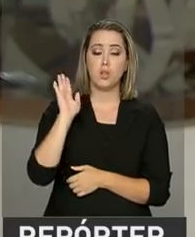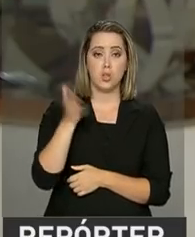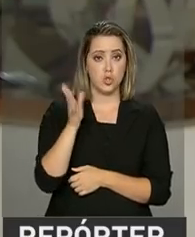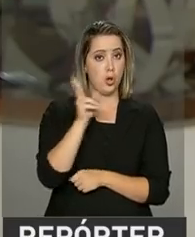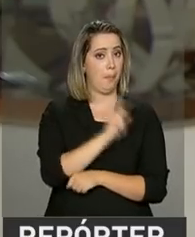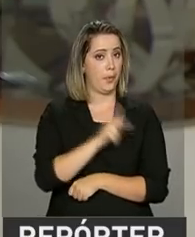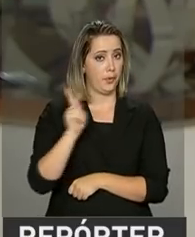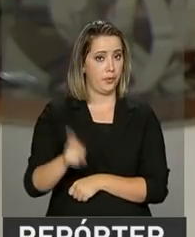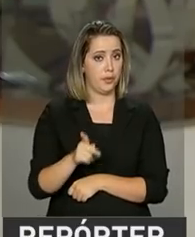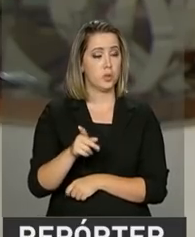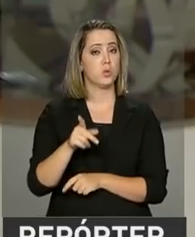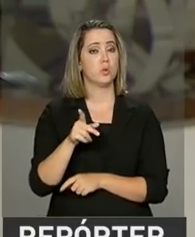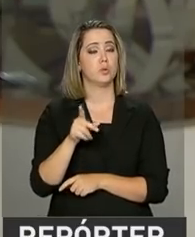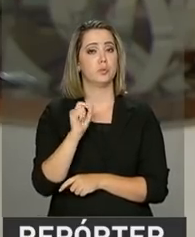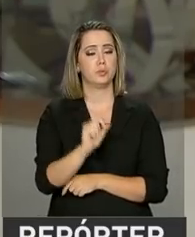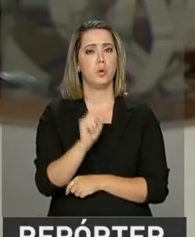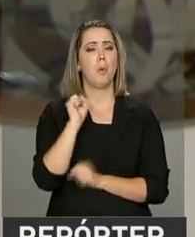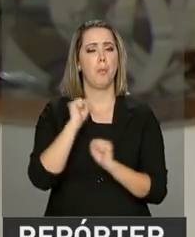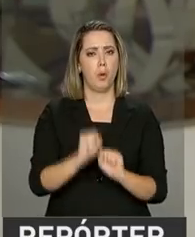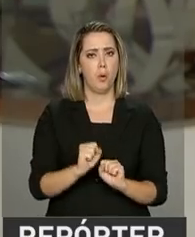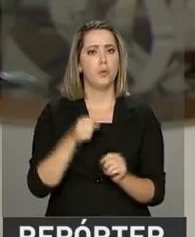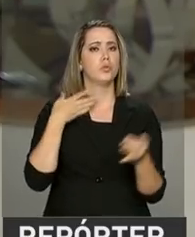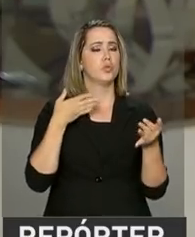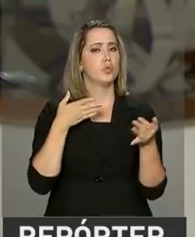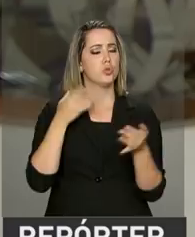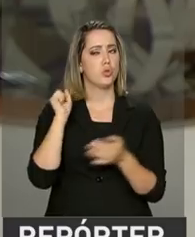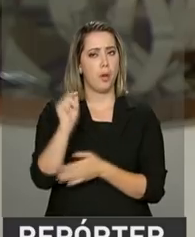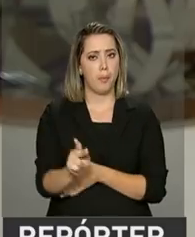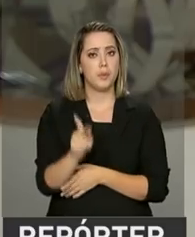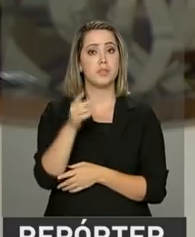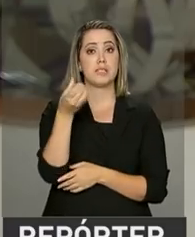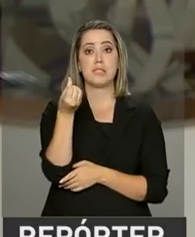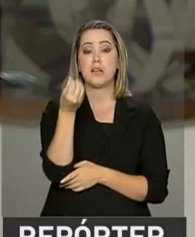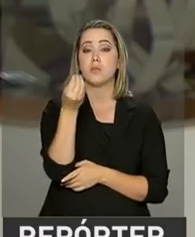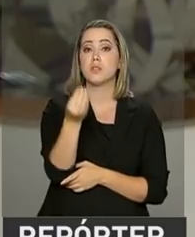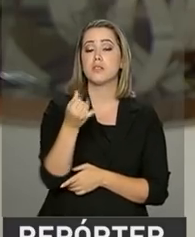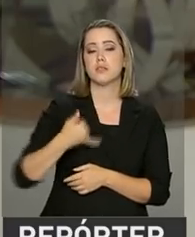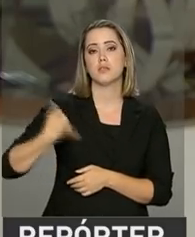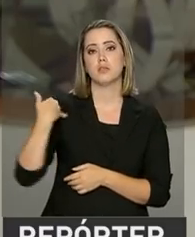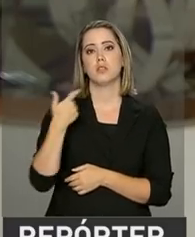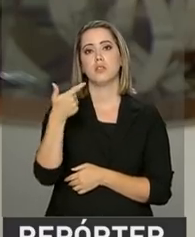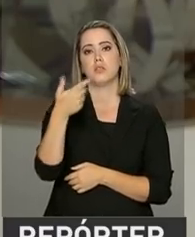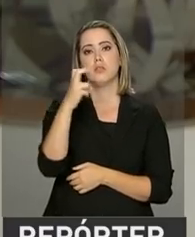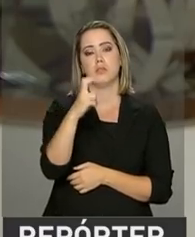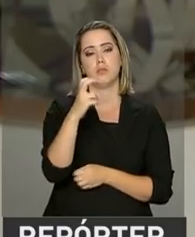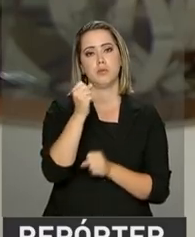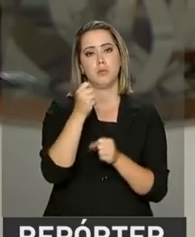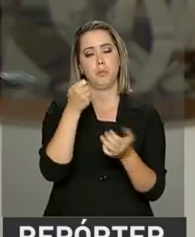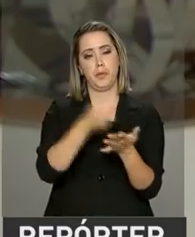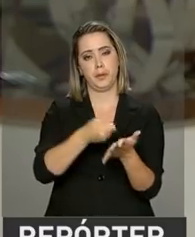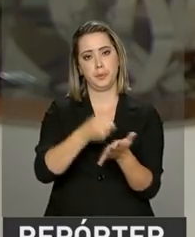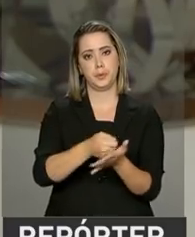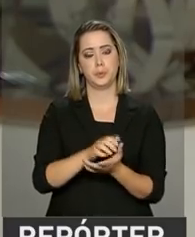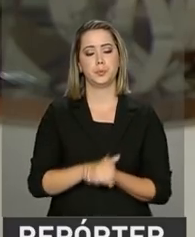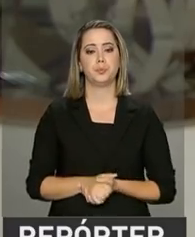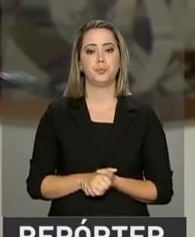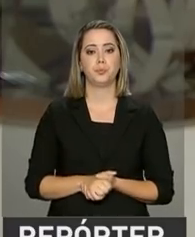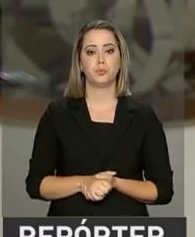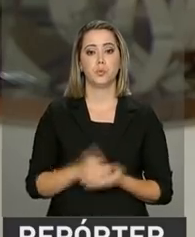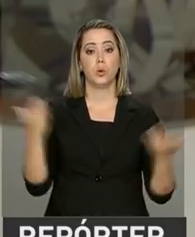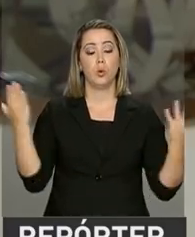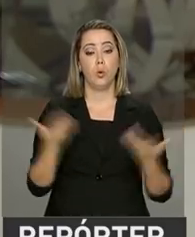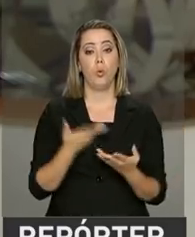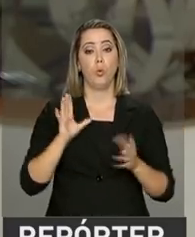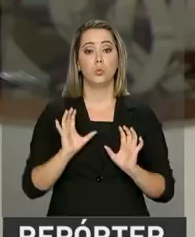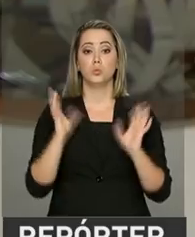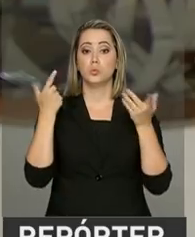professores e as professoras poderão se aposentar com 60 anos de idade e 25 anos de contribuição hoje